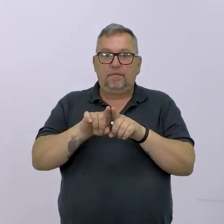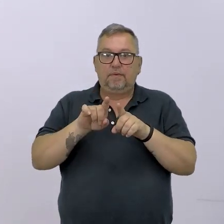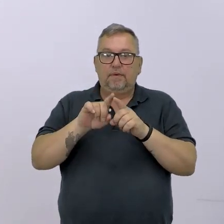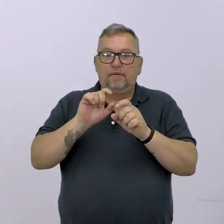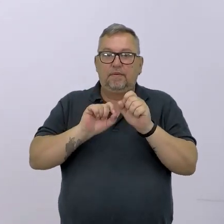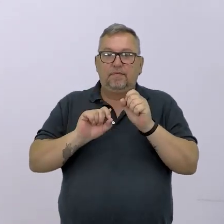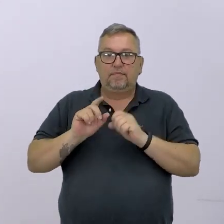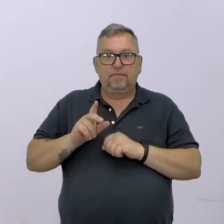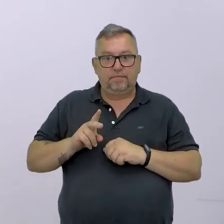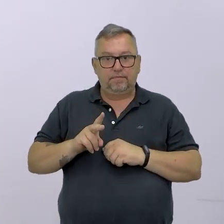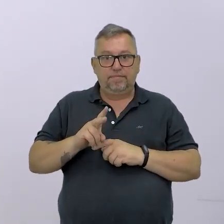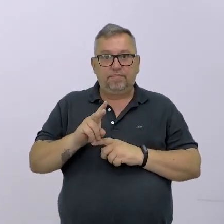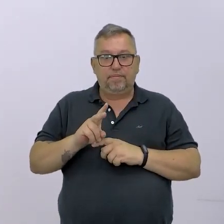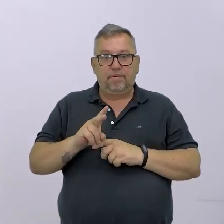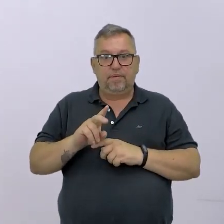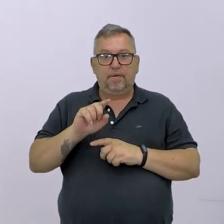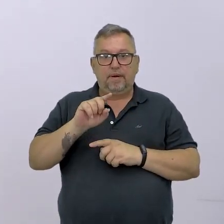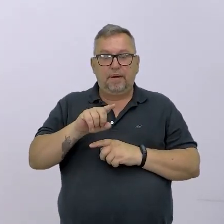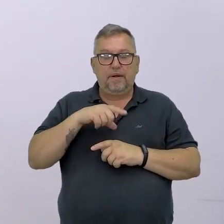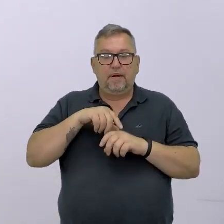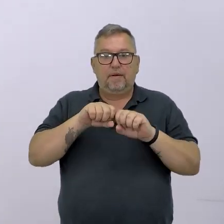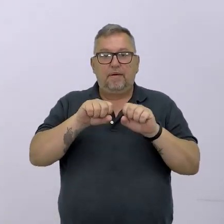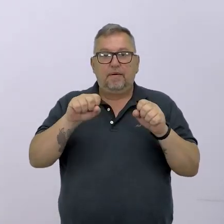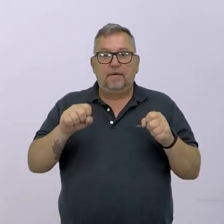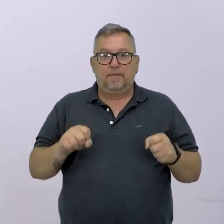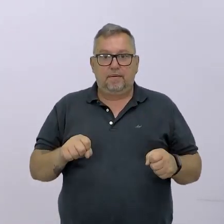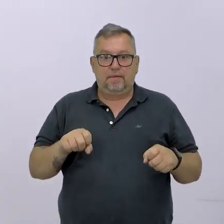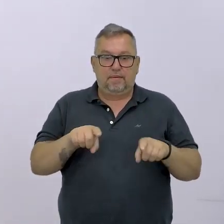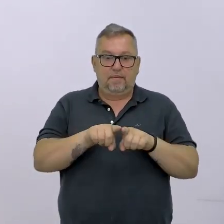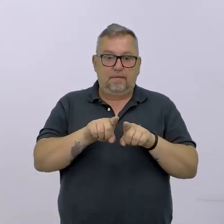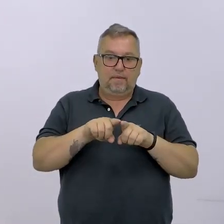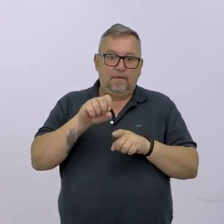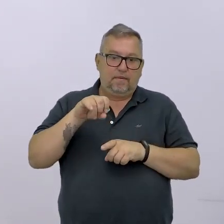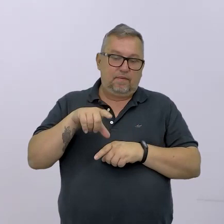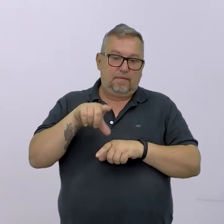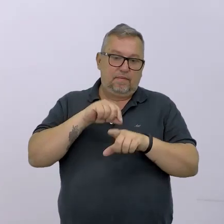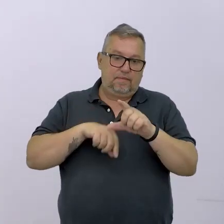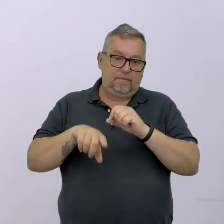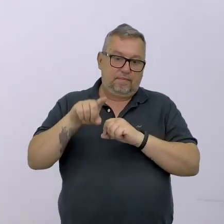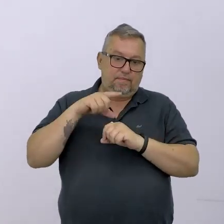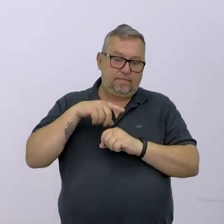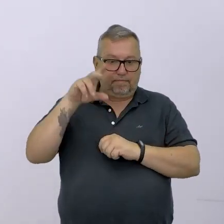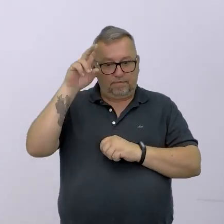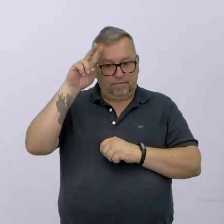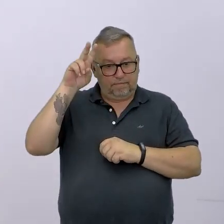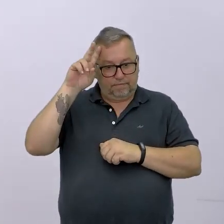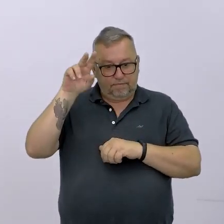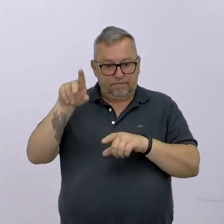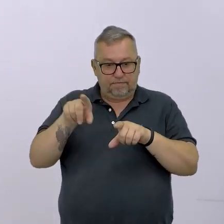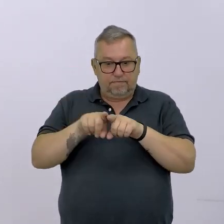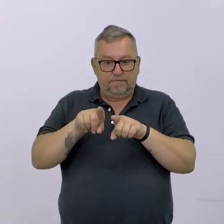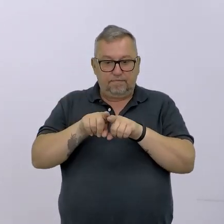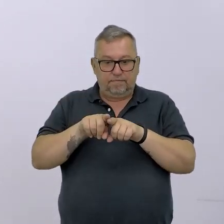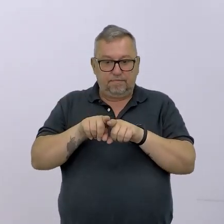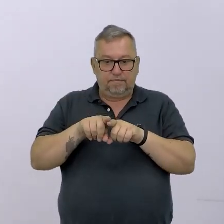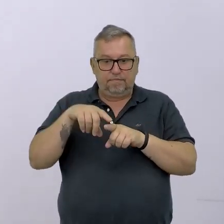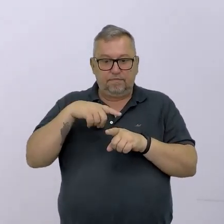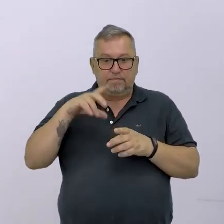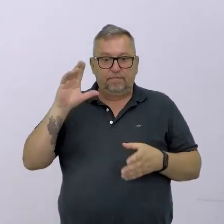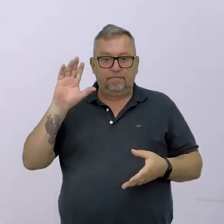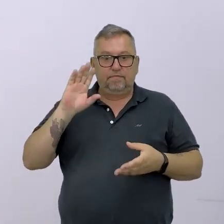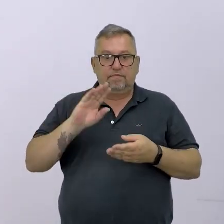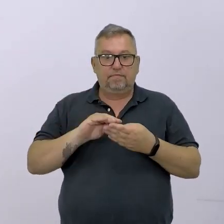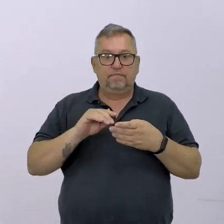fazer a continuação dessa sistematização, ou se você preferir, dessa retomada, desse